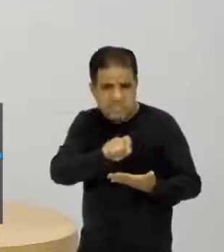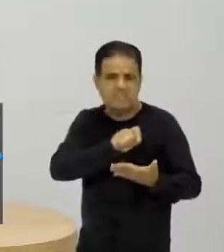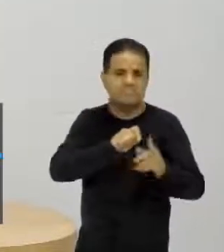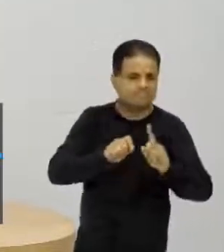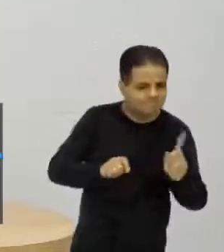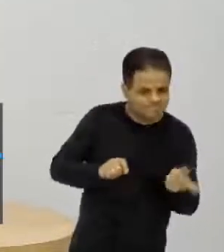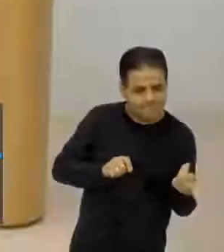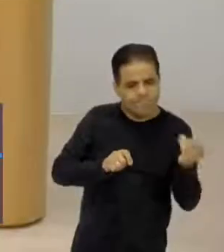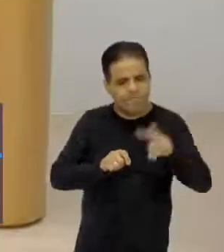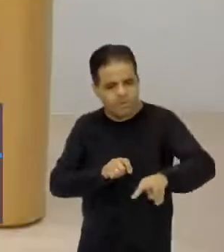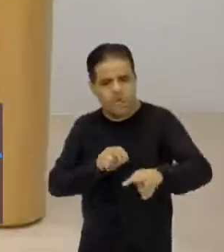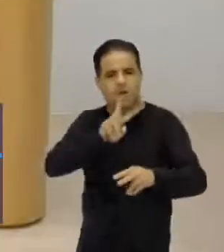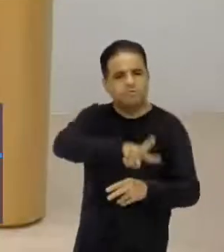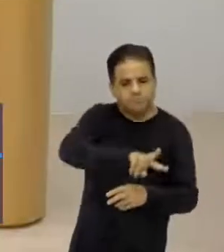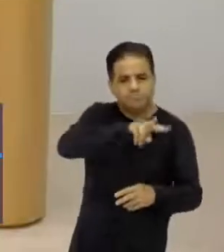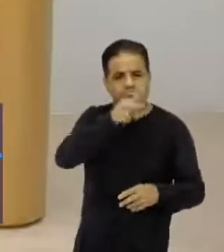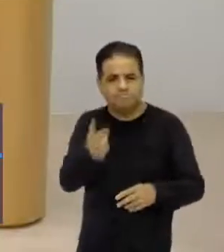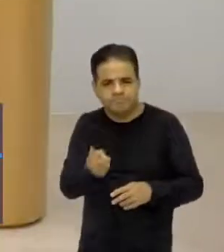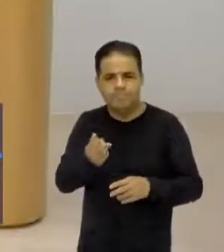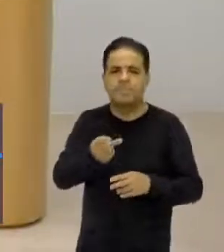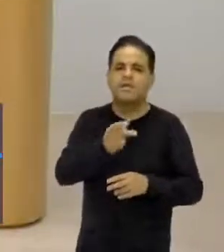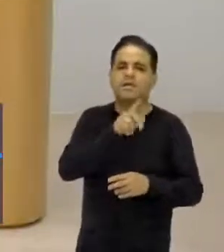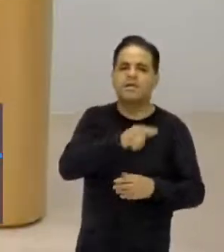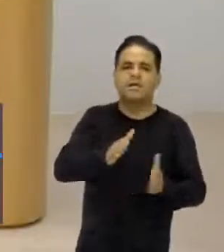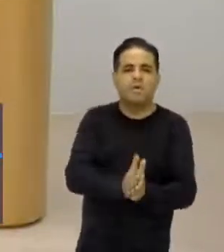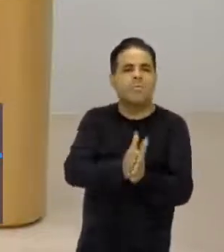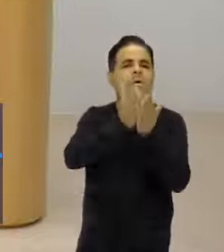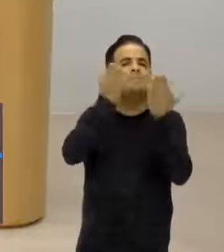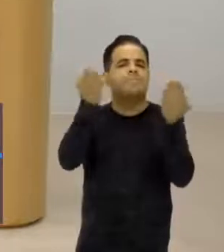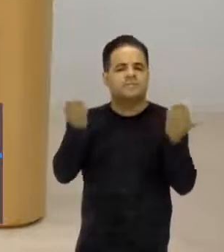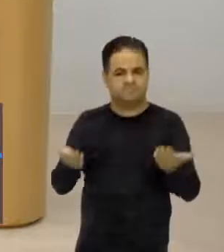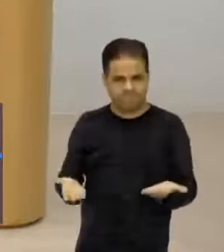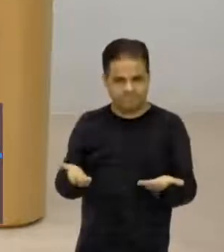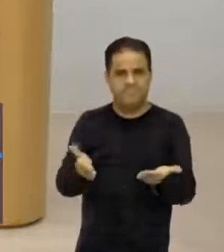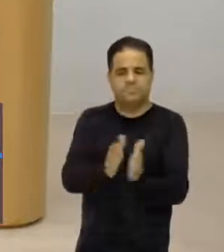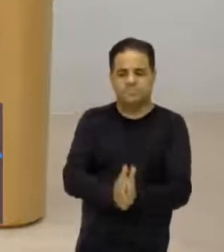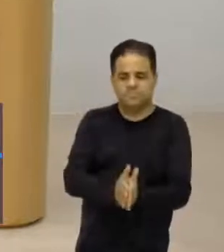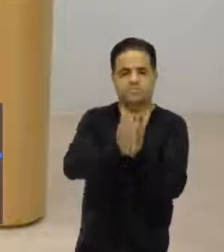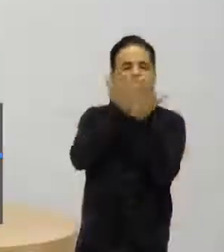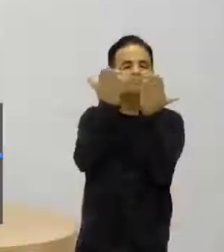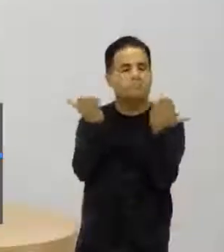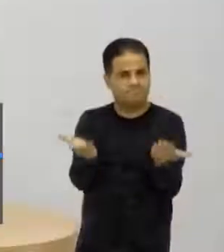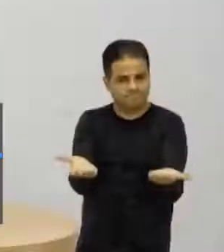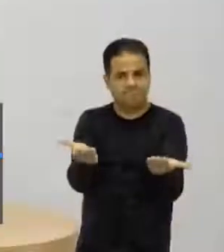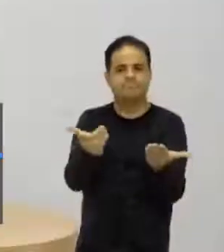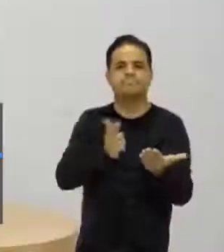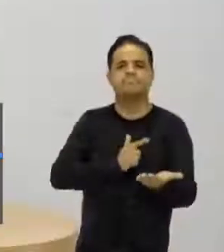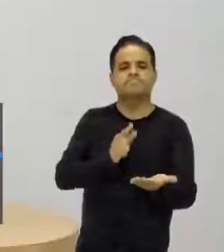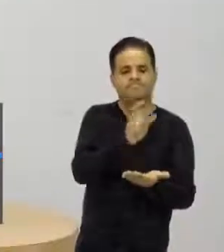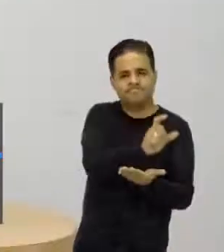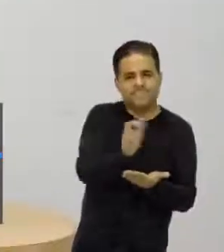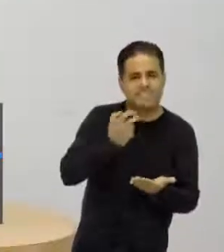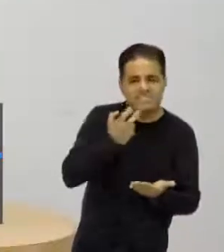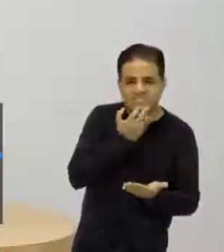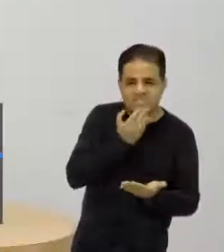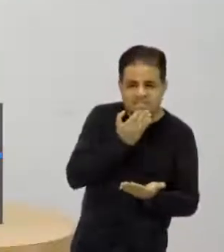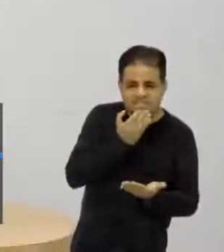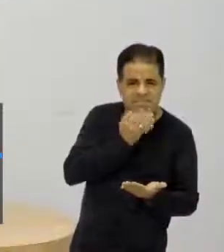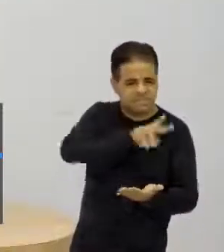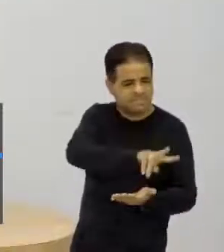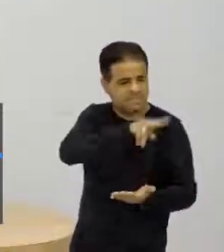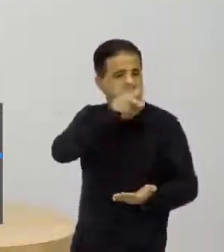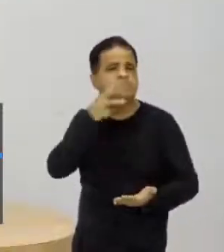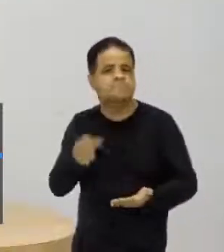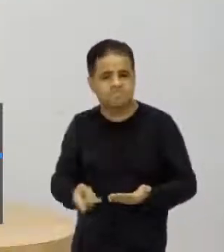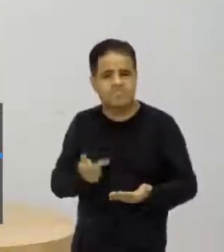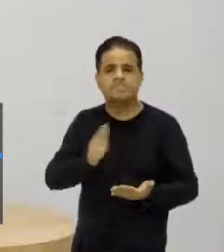assim, né? Que é uma página aberta no lugar, é isso? É uma página aberta, exato, né? O livro aberto, onde tem lá as rasuras, né? Tudo manuscrito,